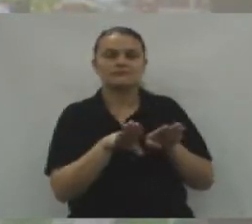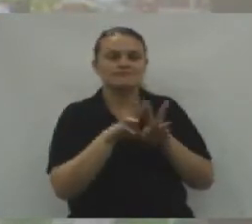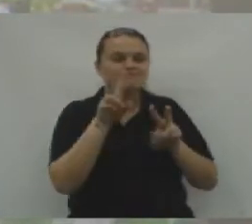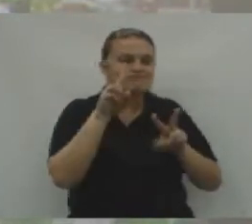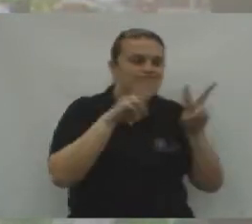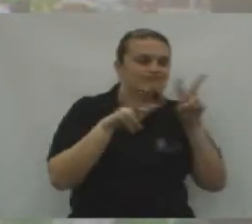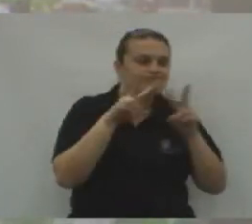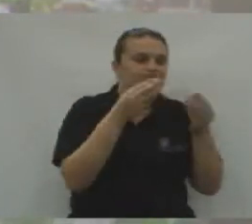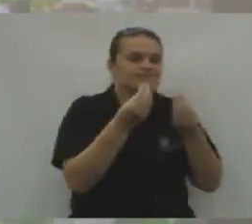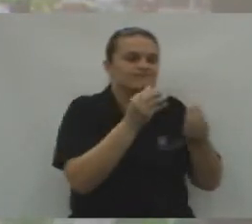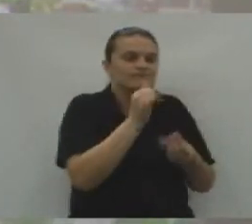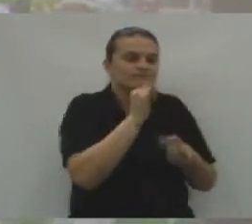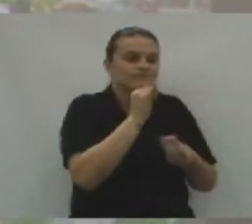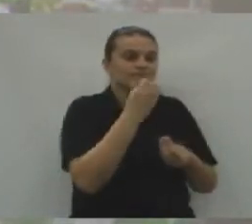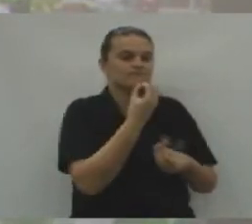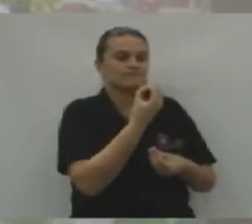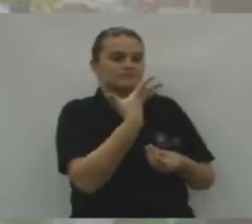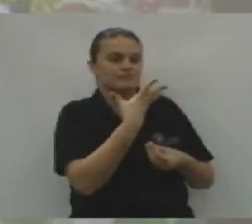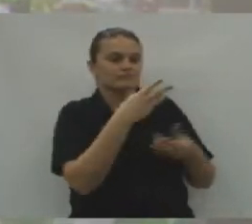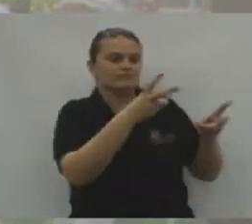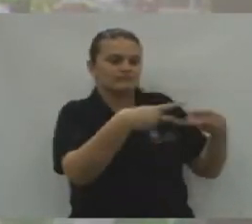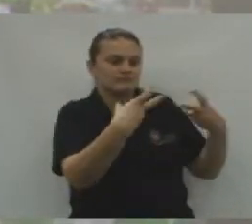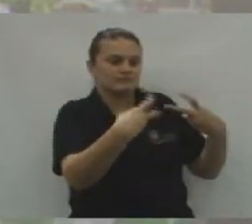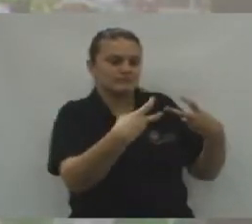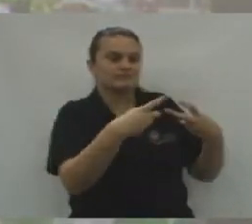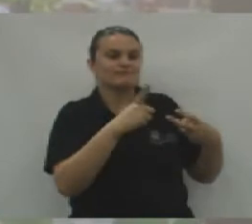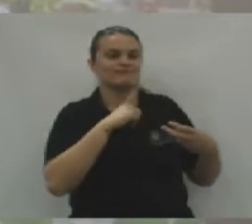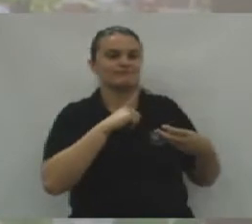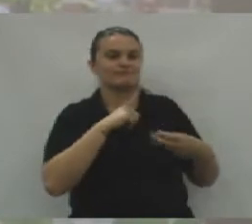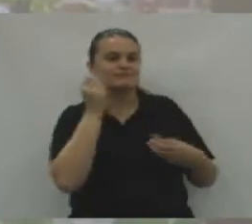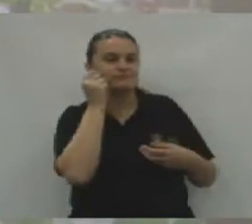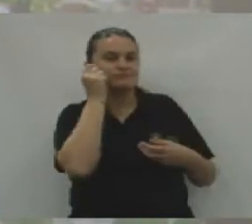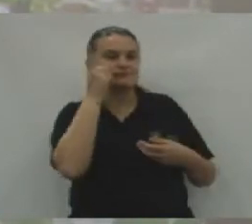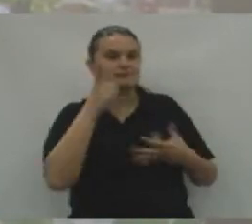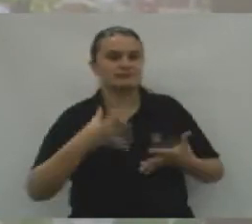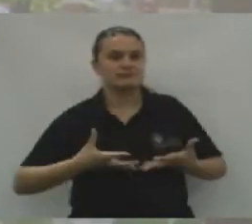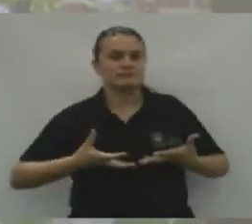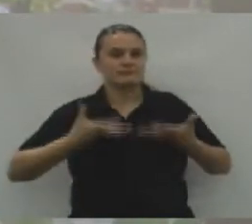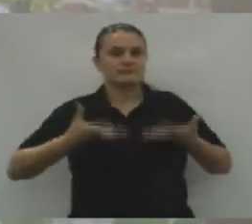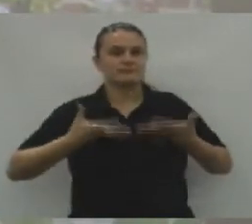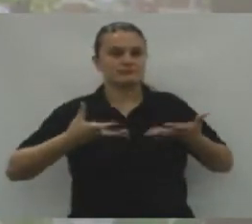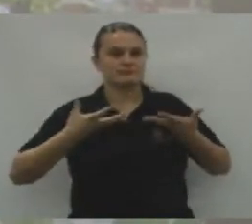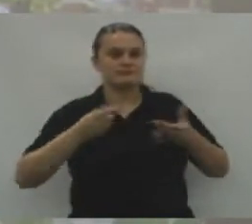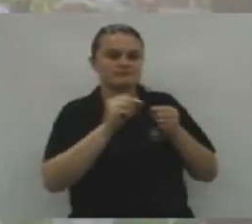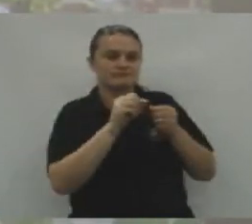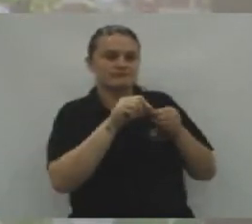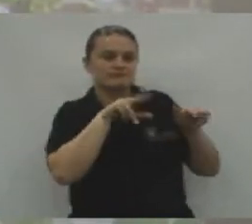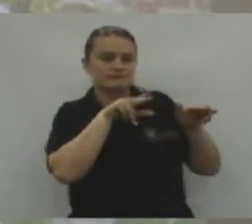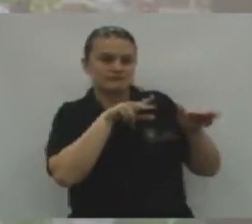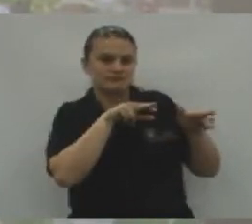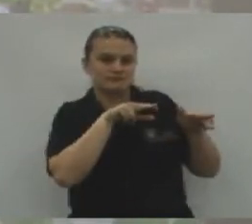vendo exemplos bem-sucedidos aí, somos estimulados a fazer igual, né?